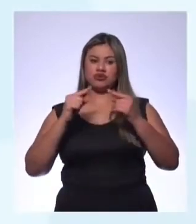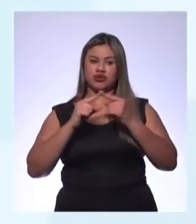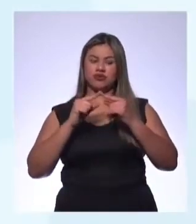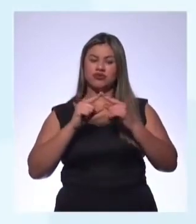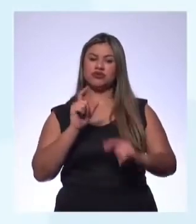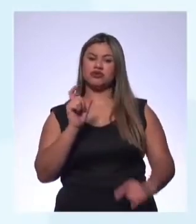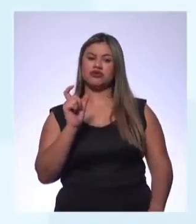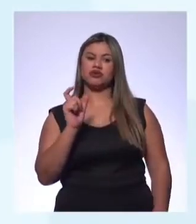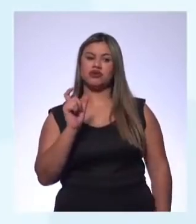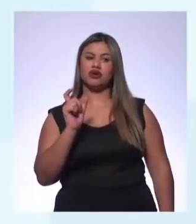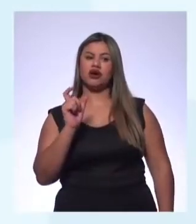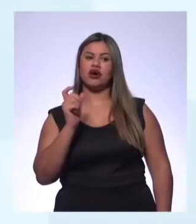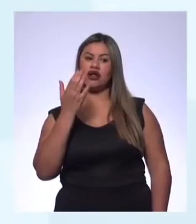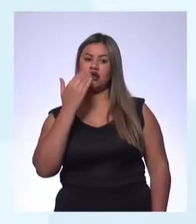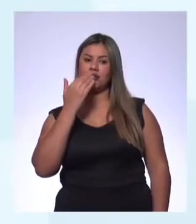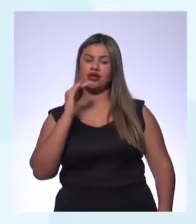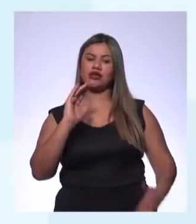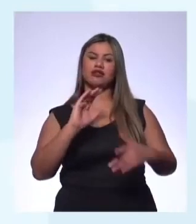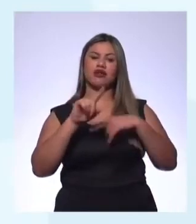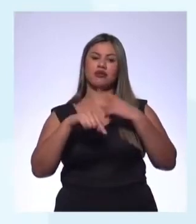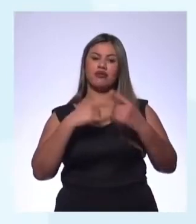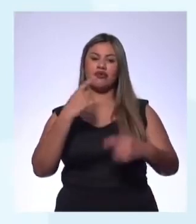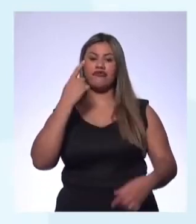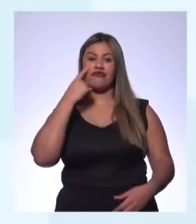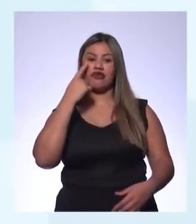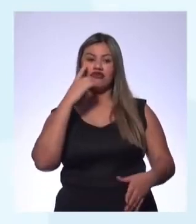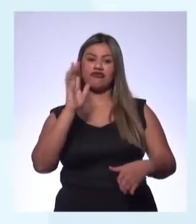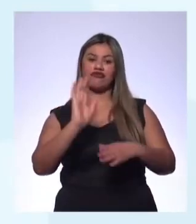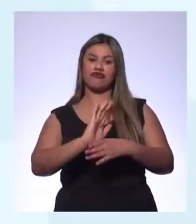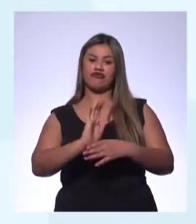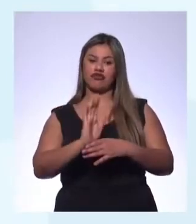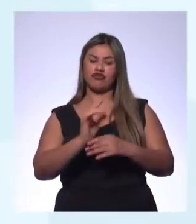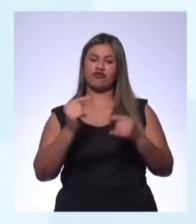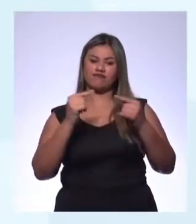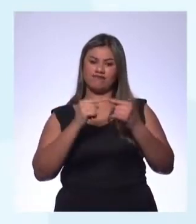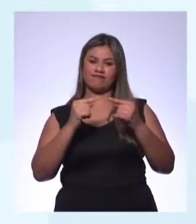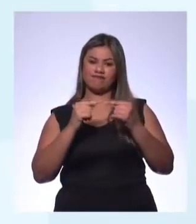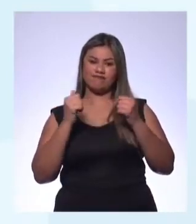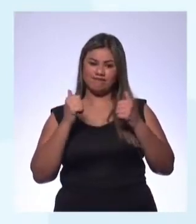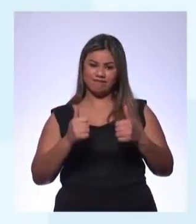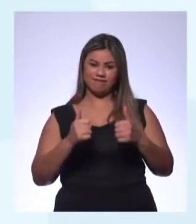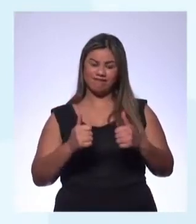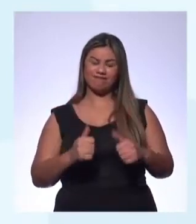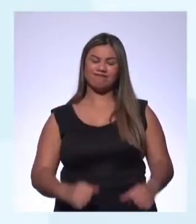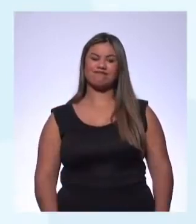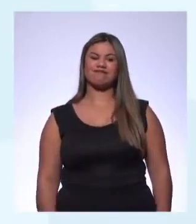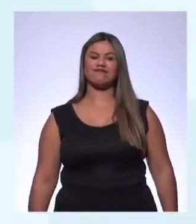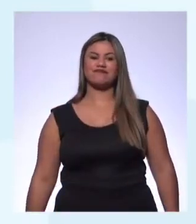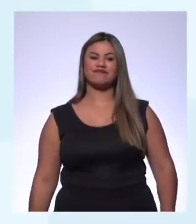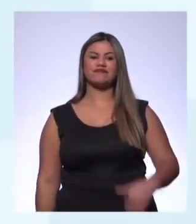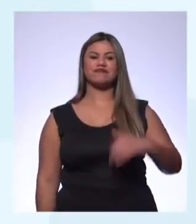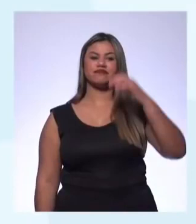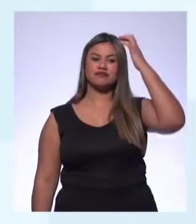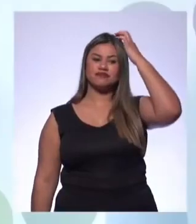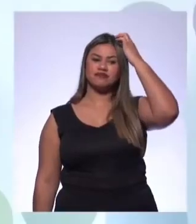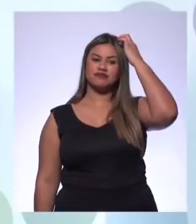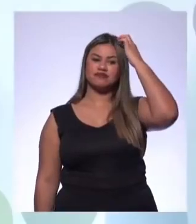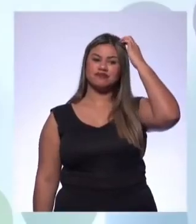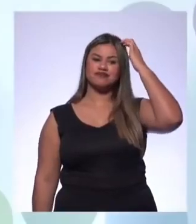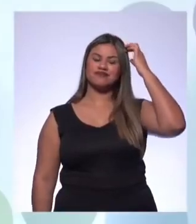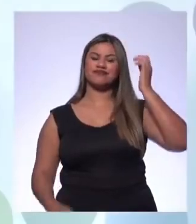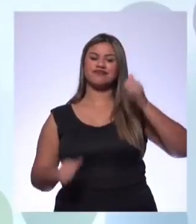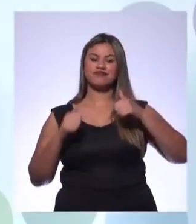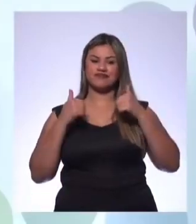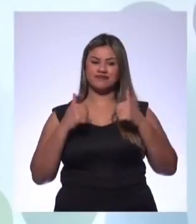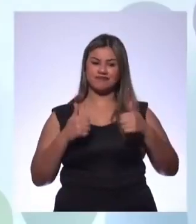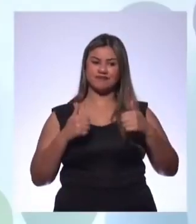e ver o vídeo aí de uma especialista sobre o assunto, tá bom? É isso que nós vamos fazer hoje. Muito bem, e